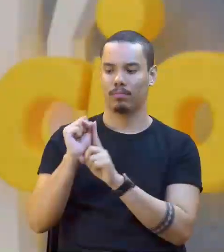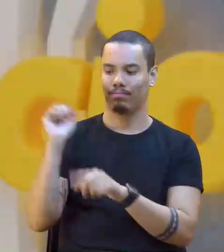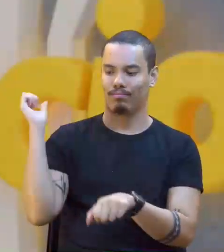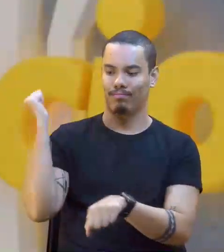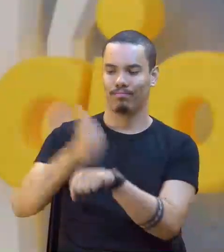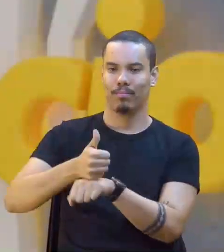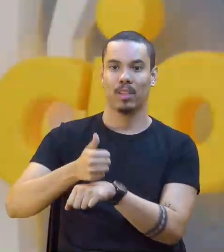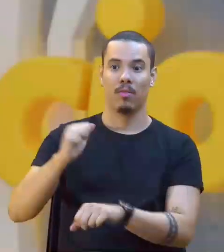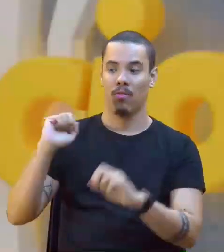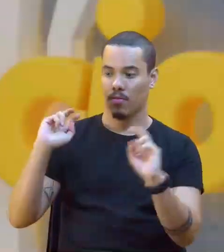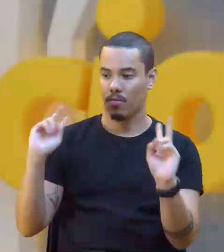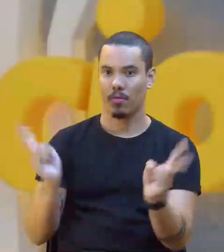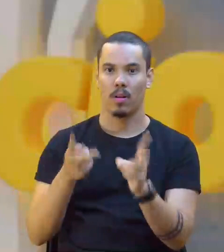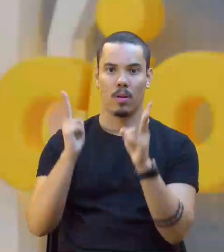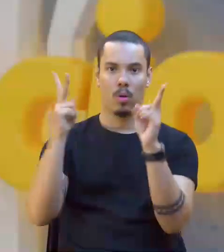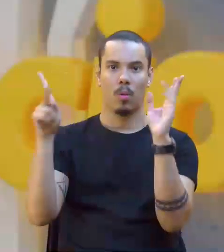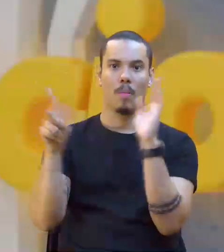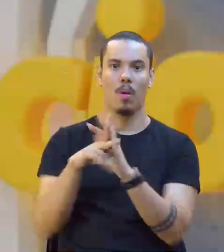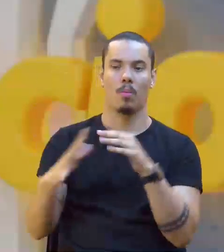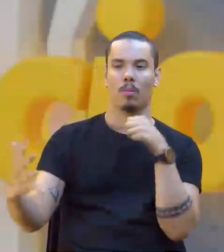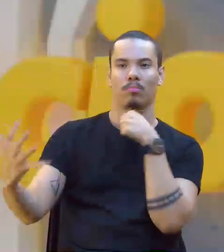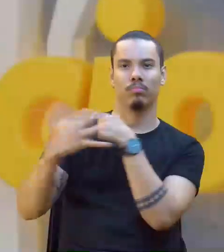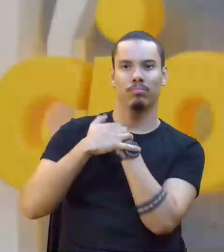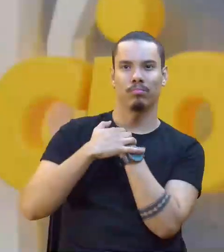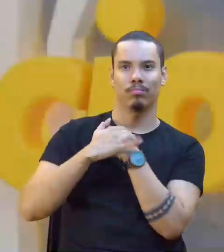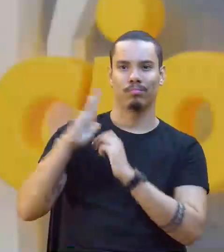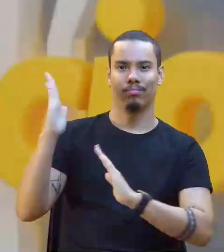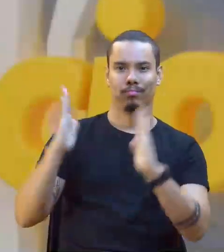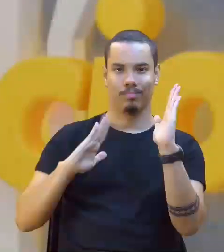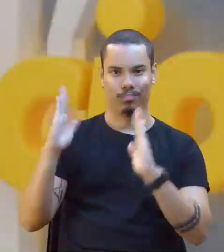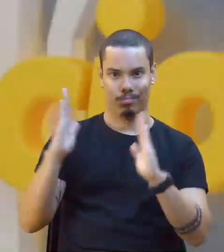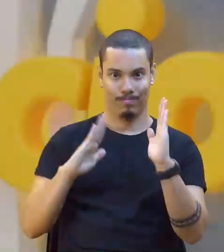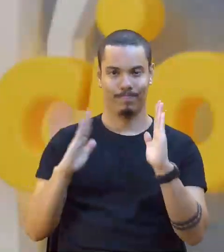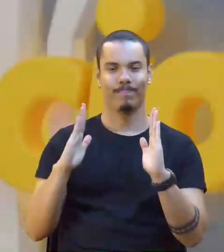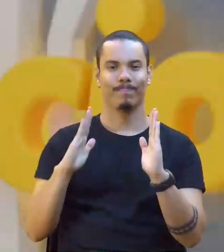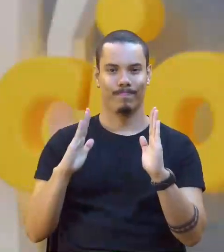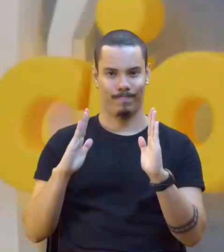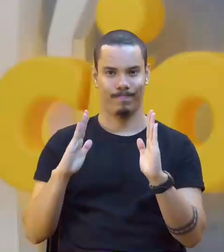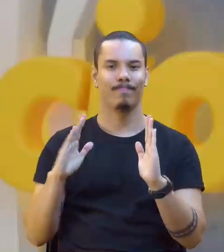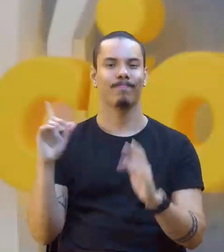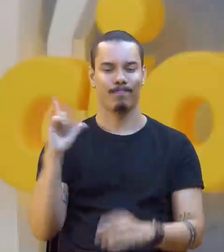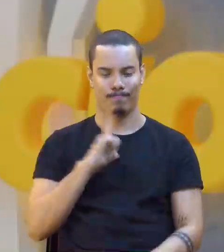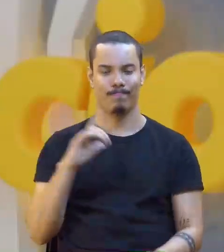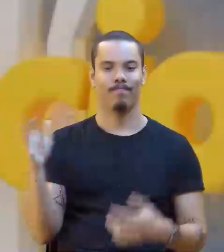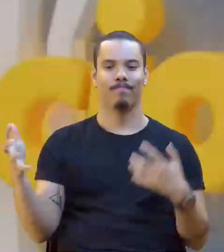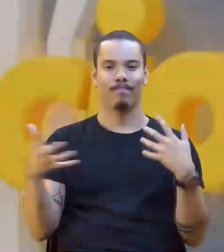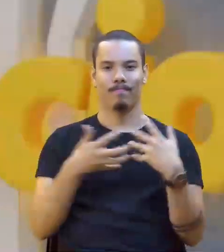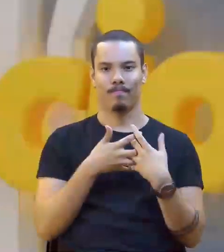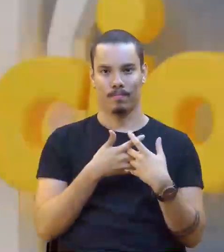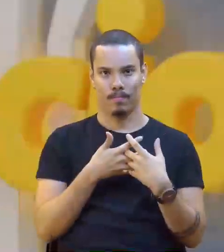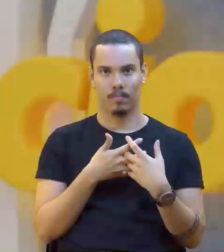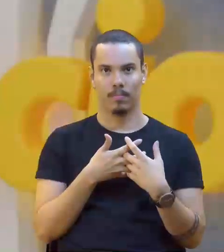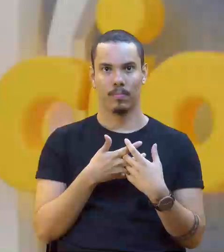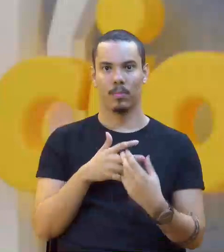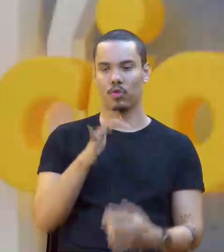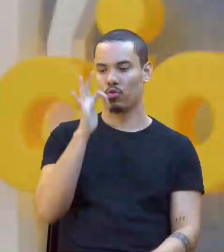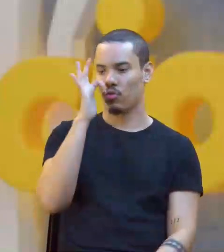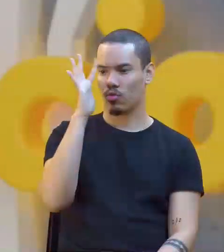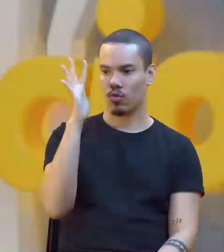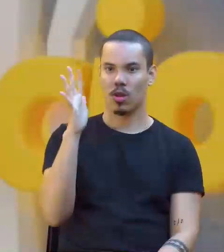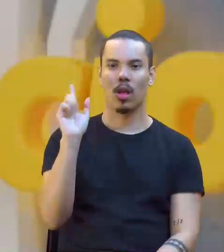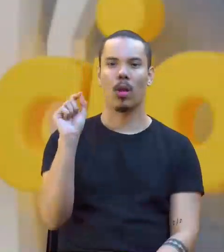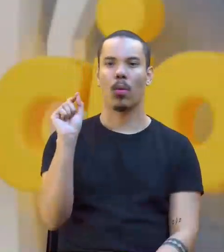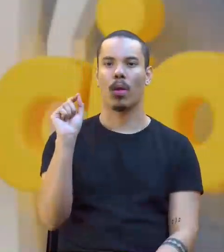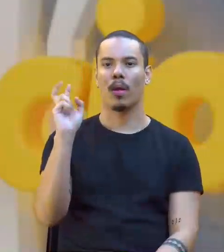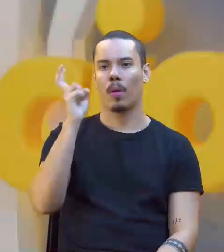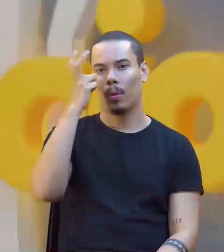no nosso processo de colonização. Olha só como tem interferência. O chique é a cultura do branco, a